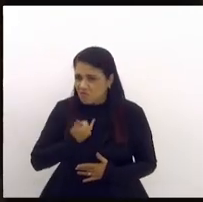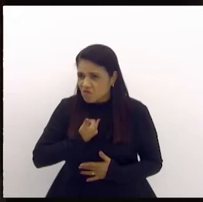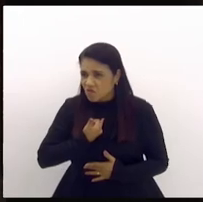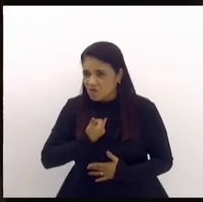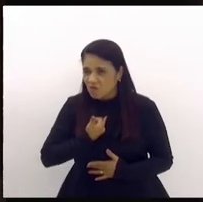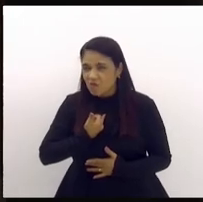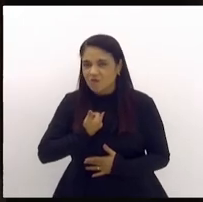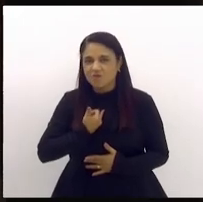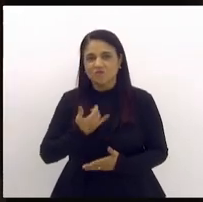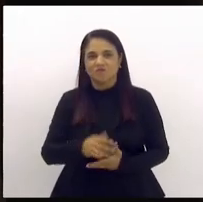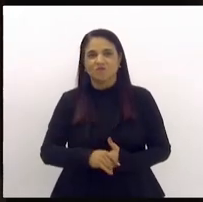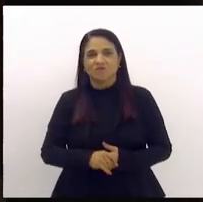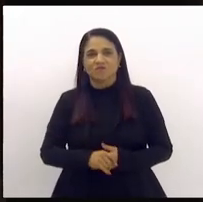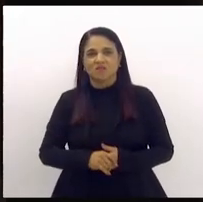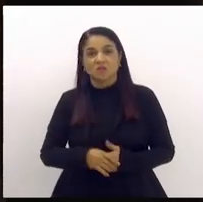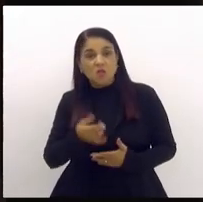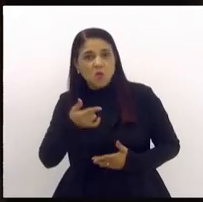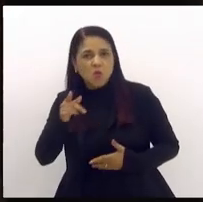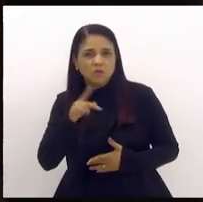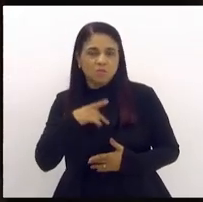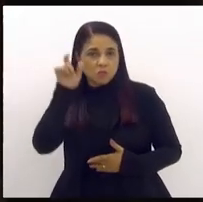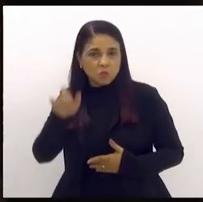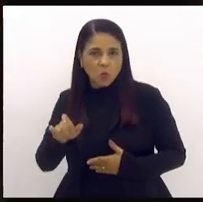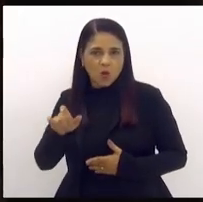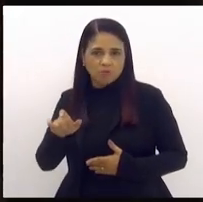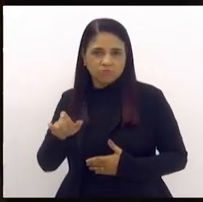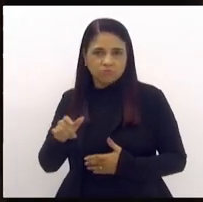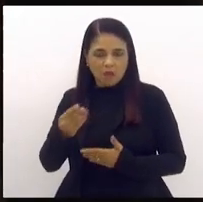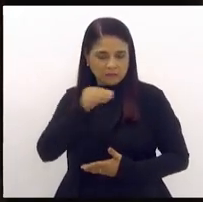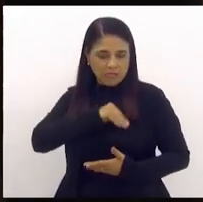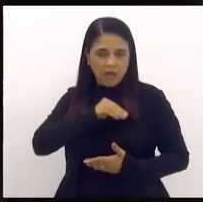Augusto? Tem outra pessoa que recebe por ele.